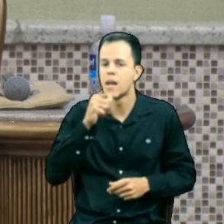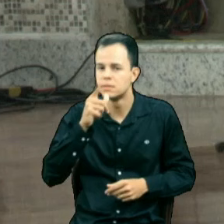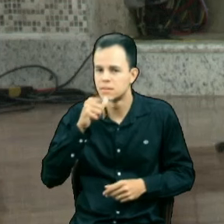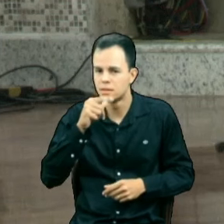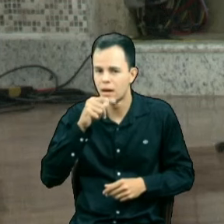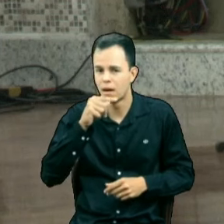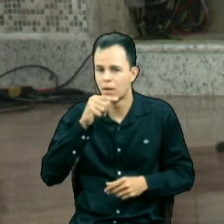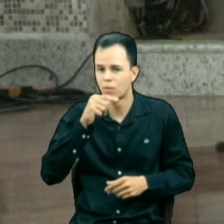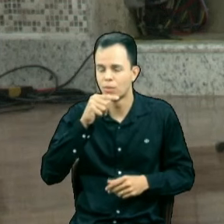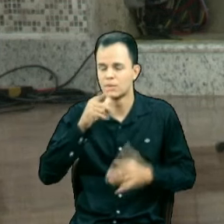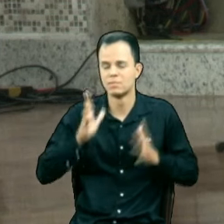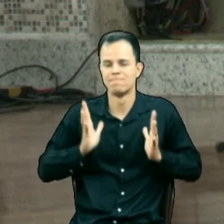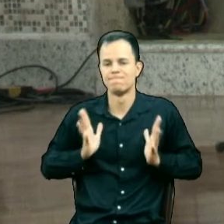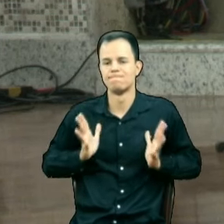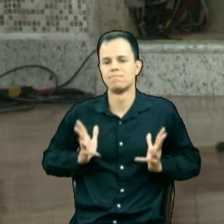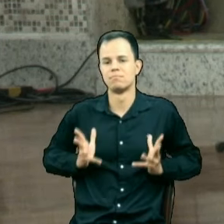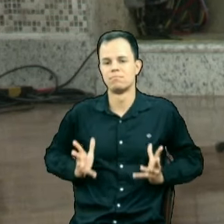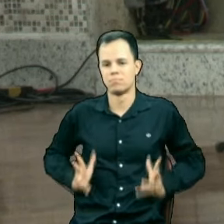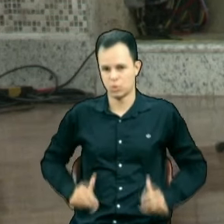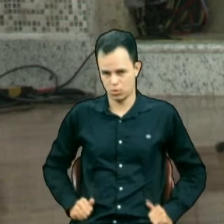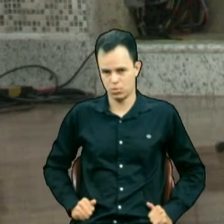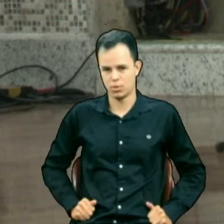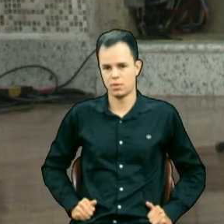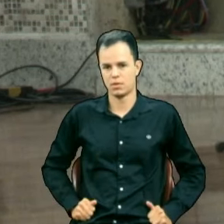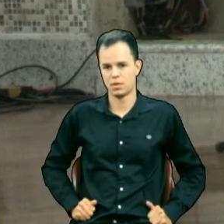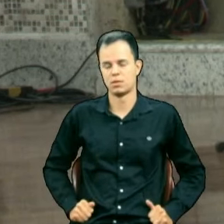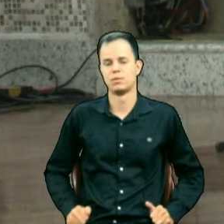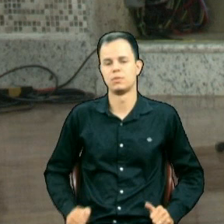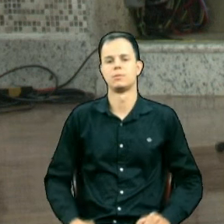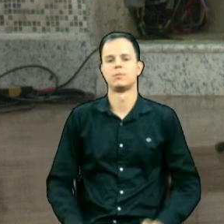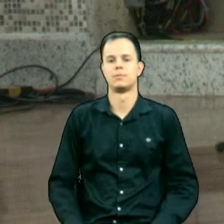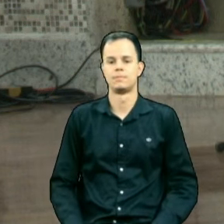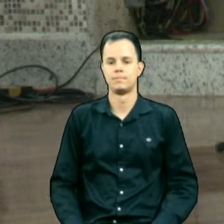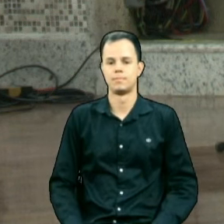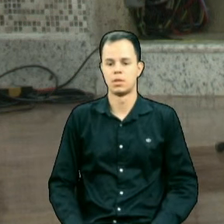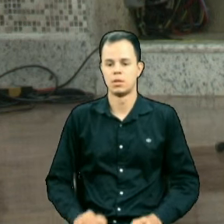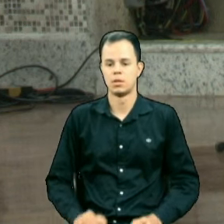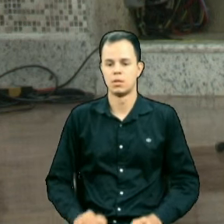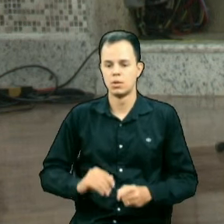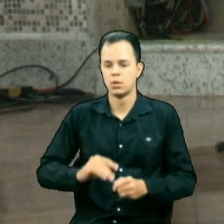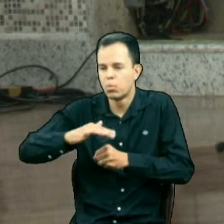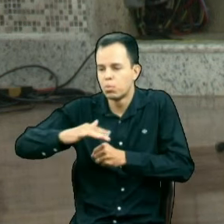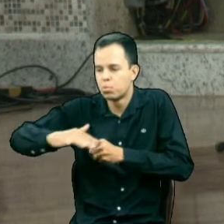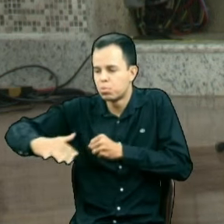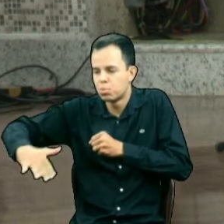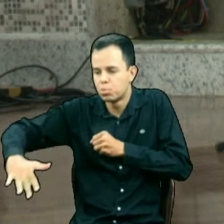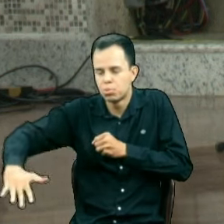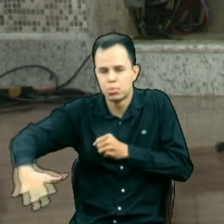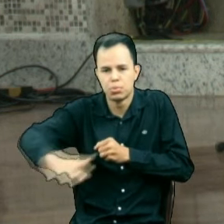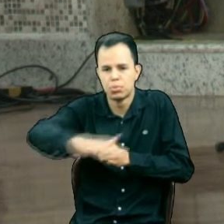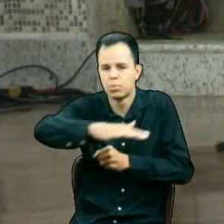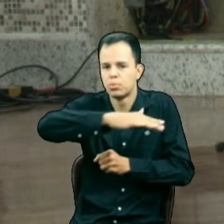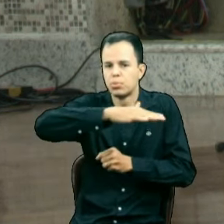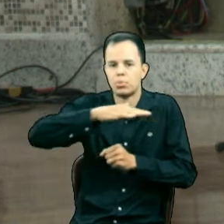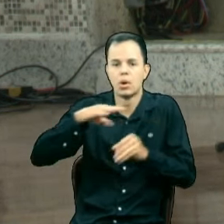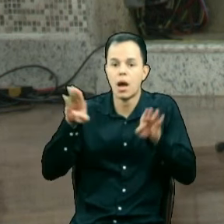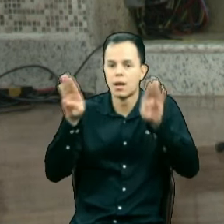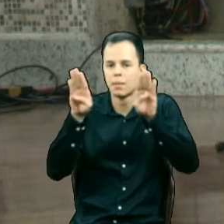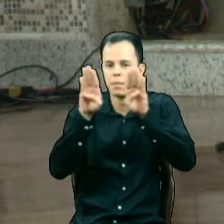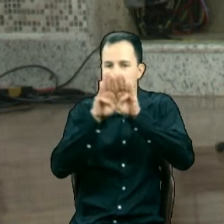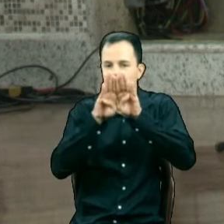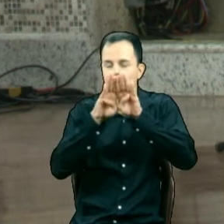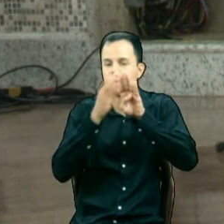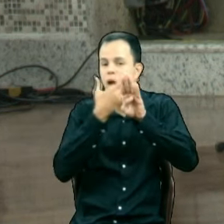Purificadoras o que sairá um dia do altar do templo do Senhor